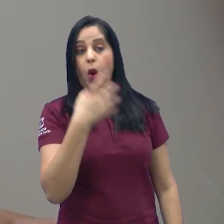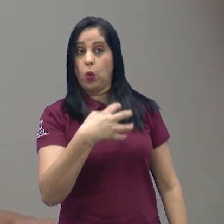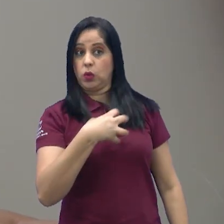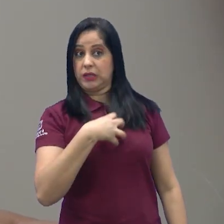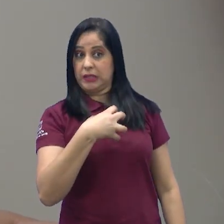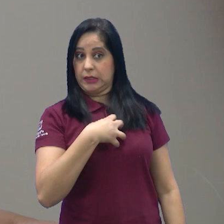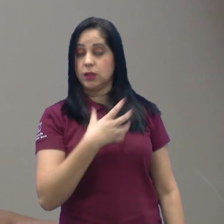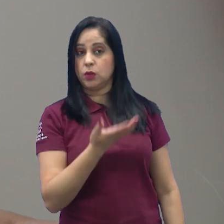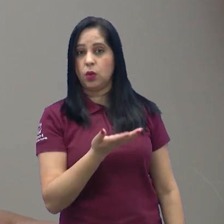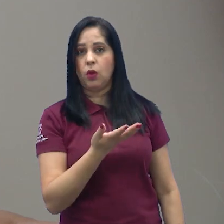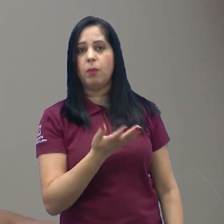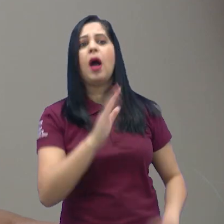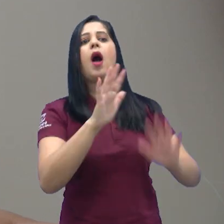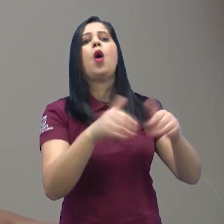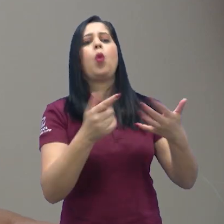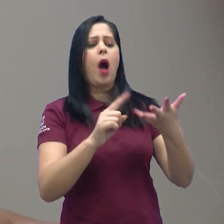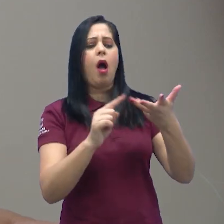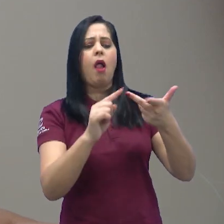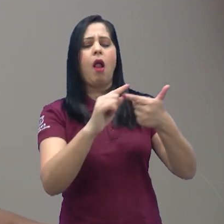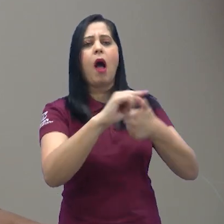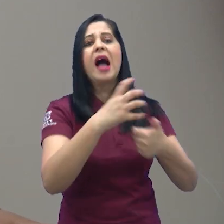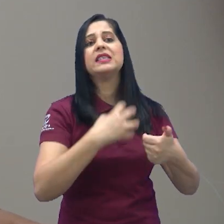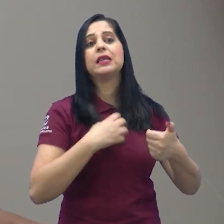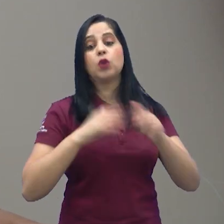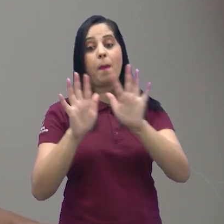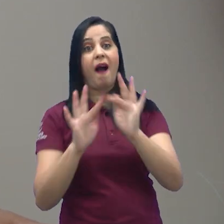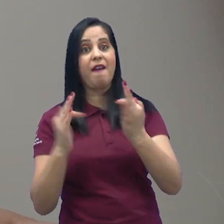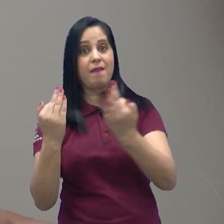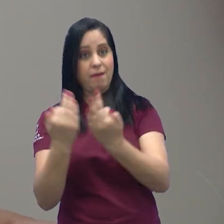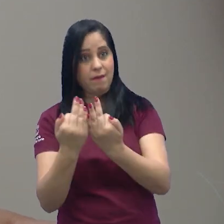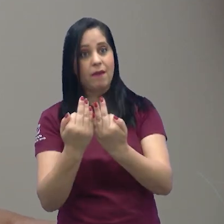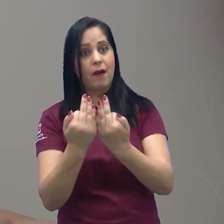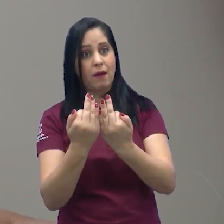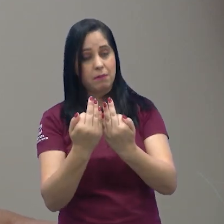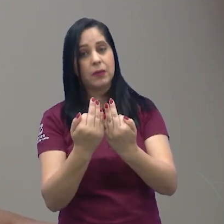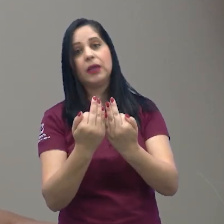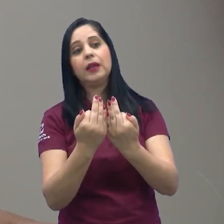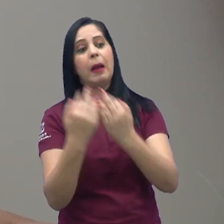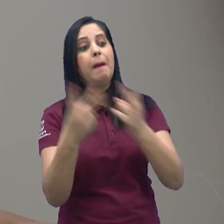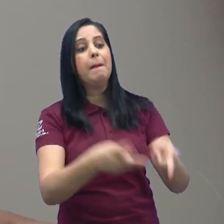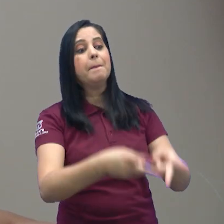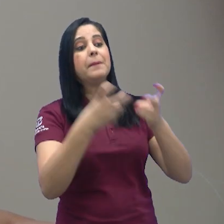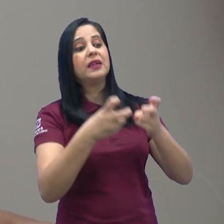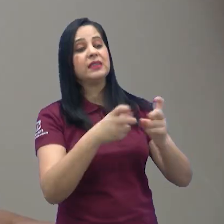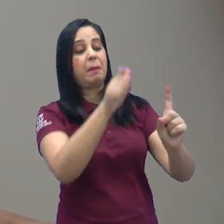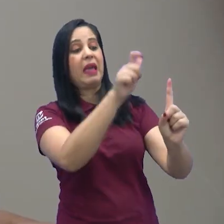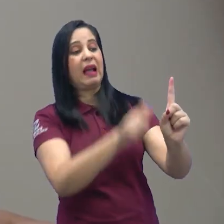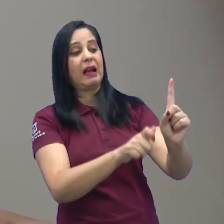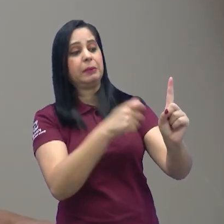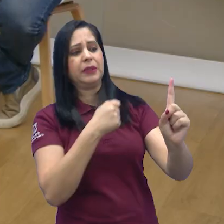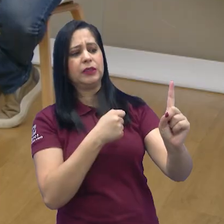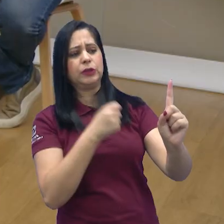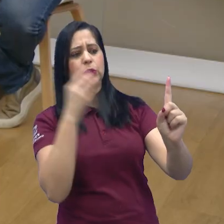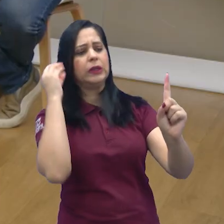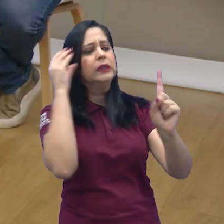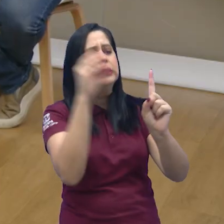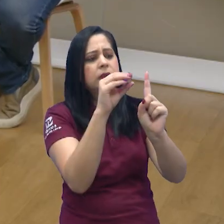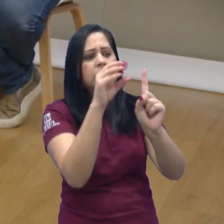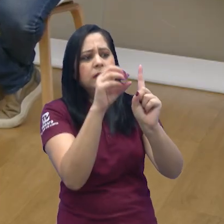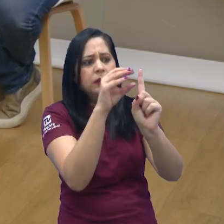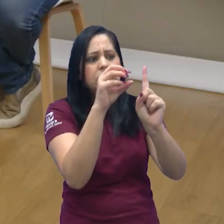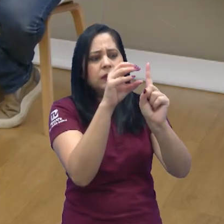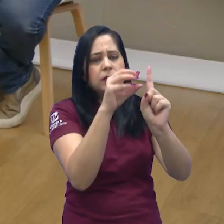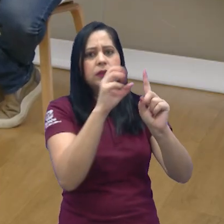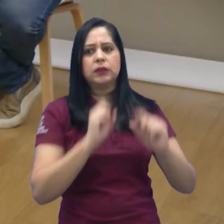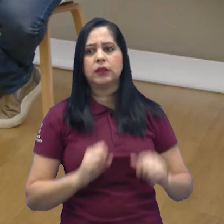quais são os sintomas que os familiares, as pessoas que estão assistindo a gente, pode perceber que está desencadeando esquizofrenia? Tá, e